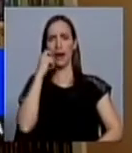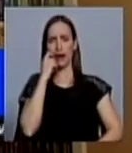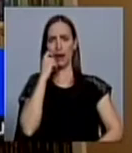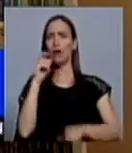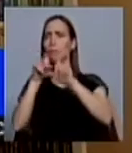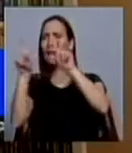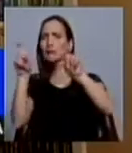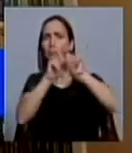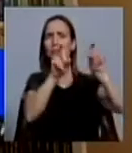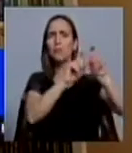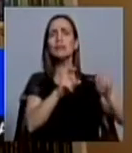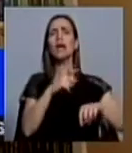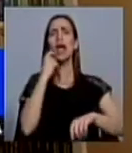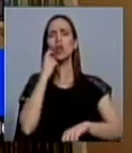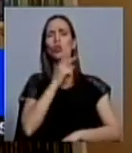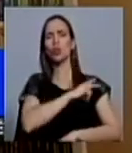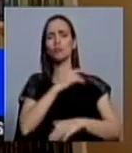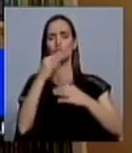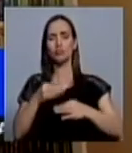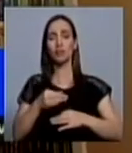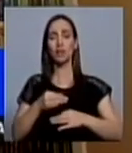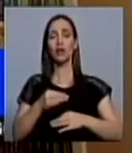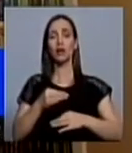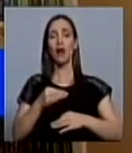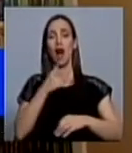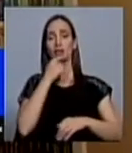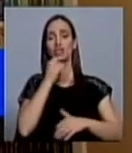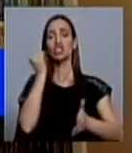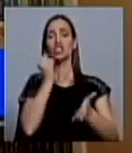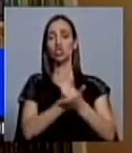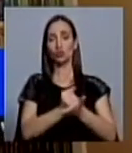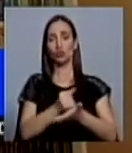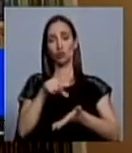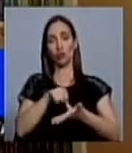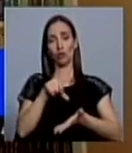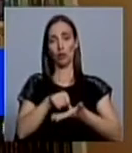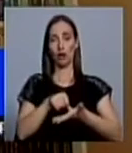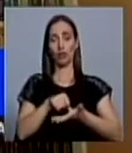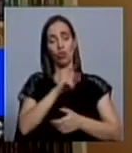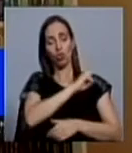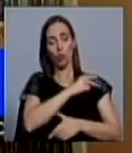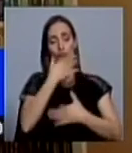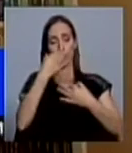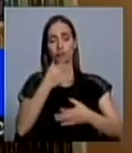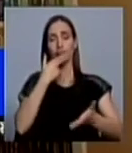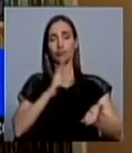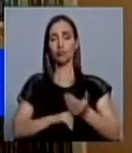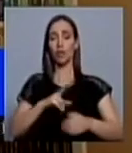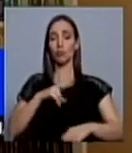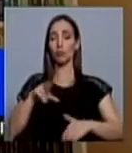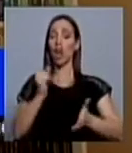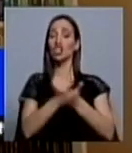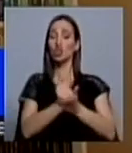empresas. E isto faz-se através do Registro Central de Beneficiário Efetivo. Em Portugal esse registro já existe